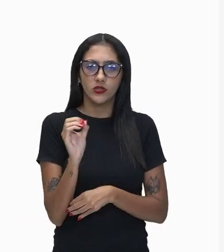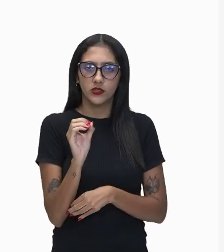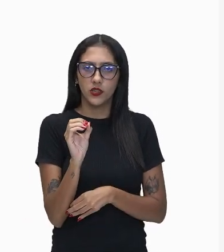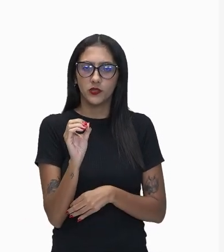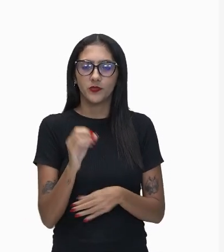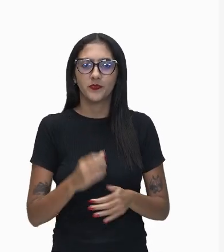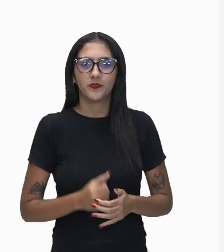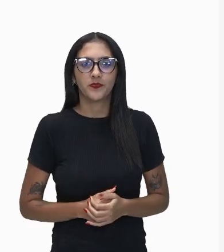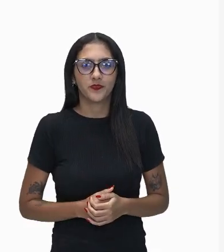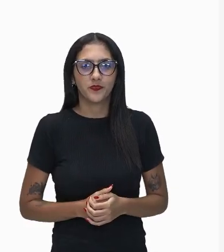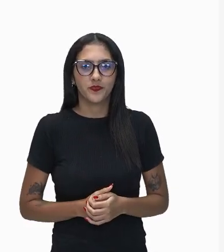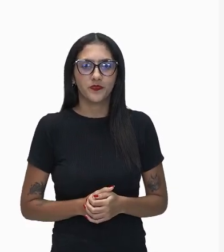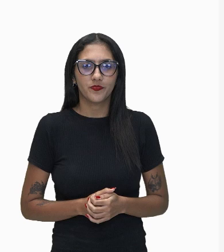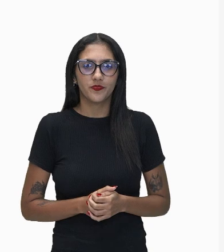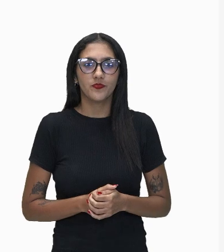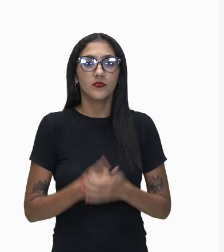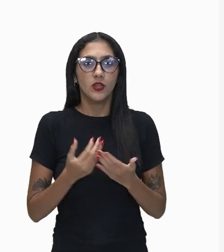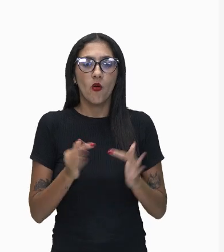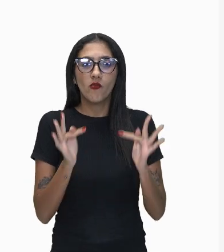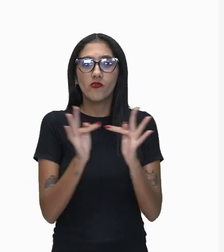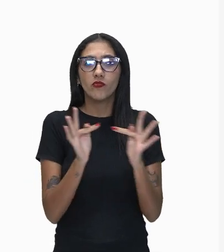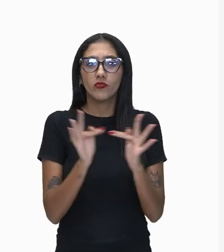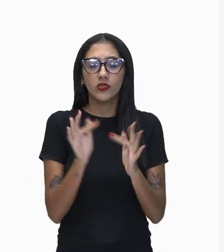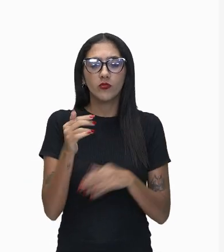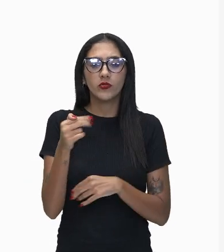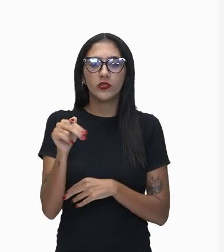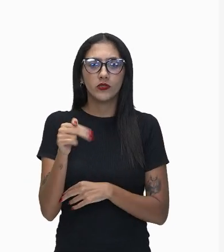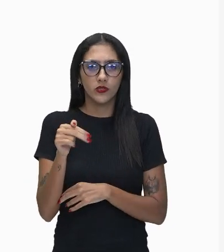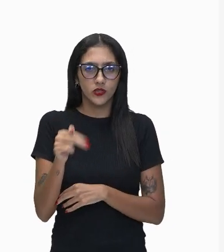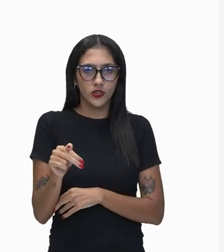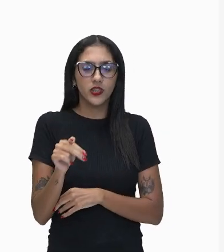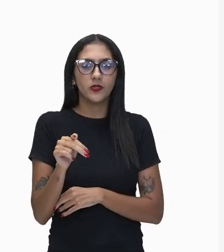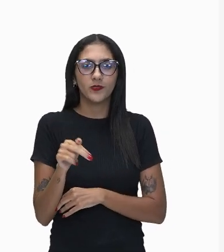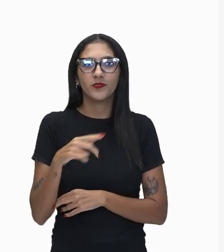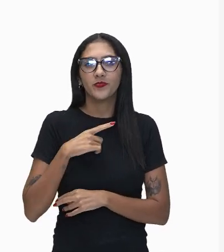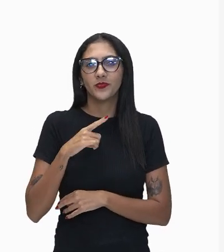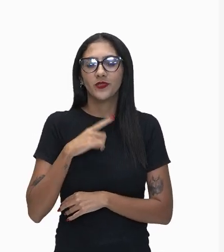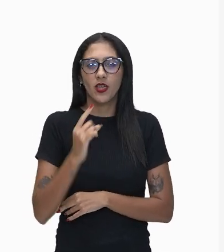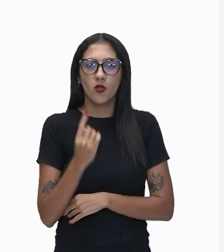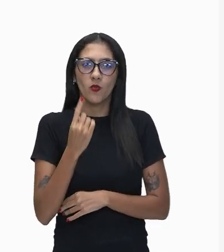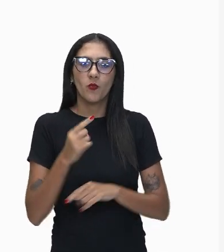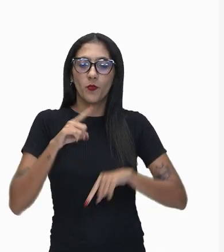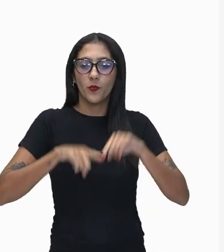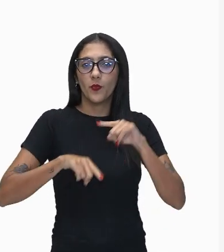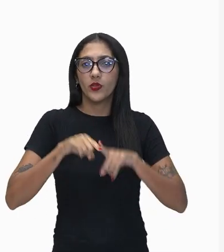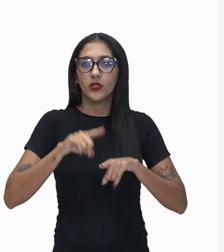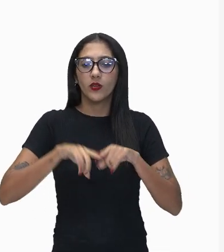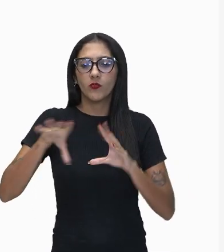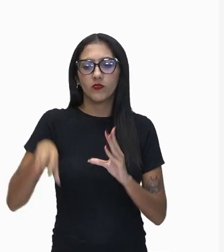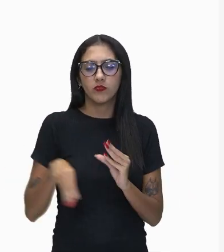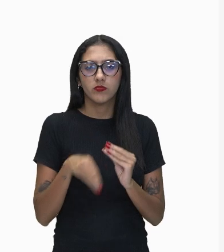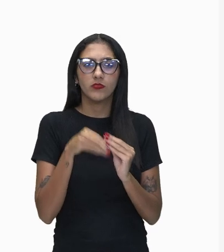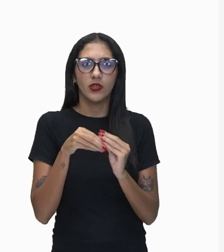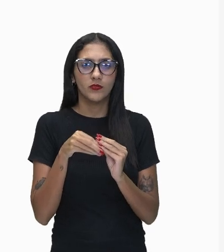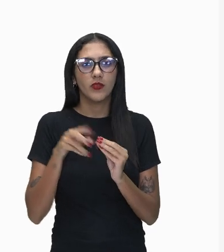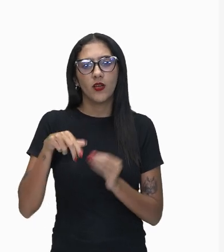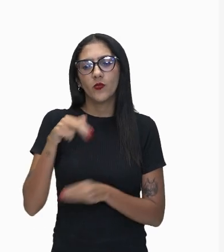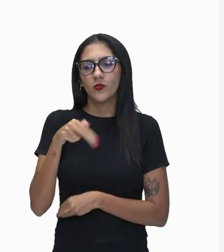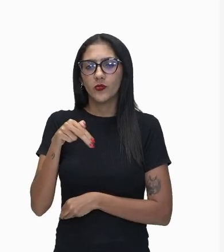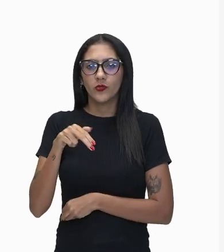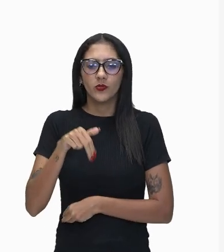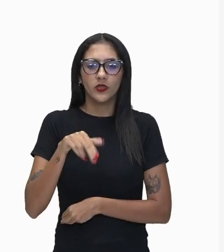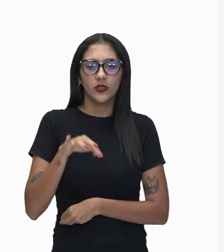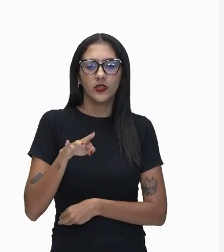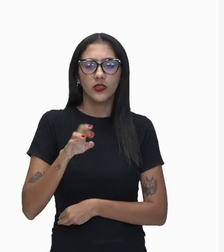como o nome diz, funções nitrogenadas, agora tem um elemento aí a mais que é o nitrogênio.